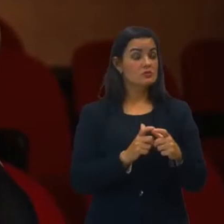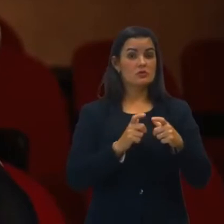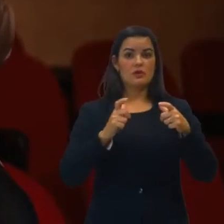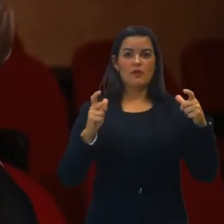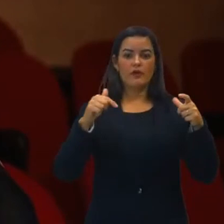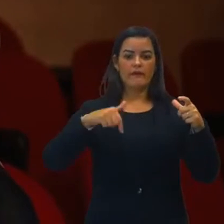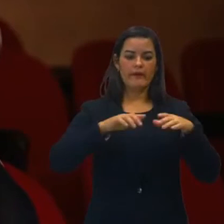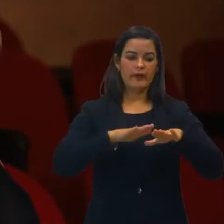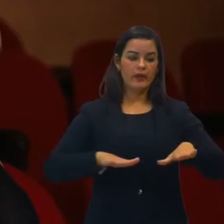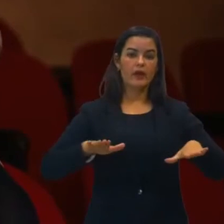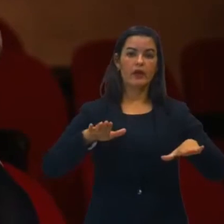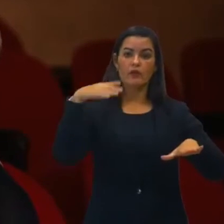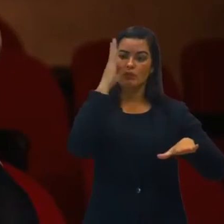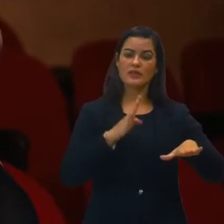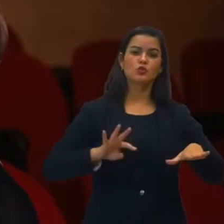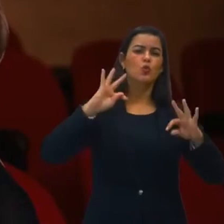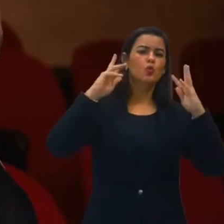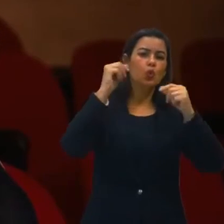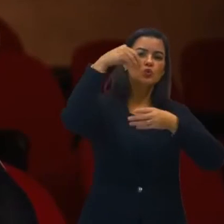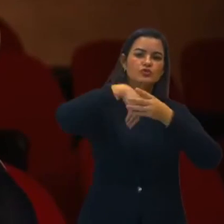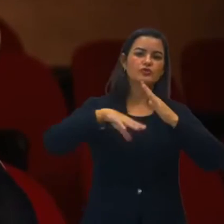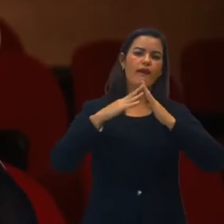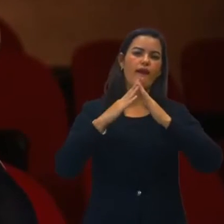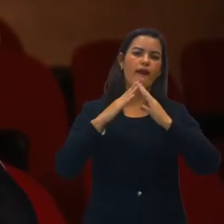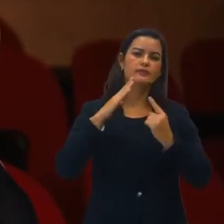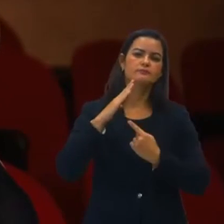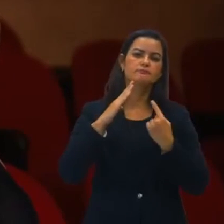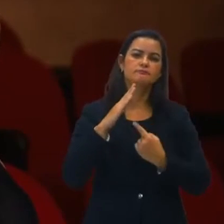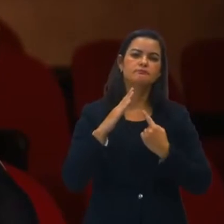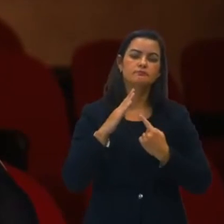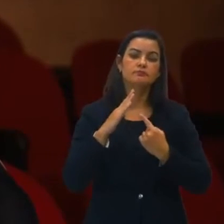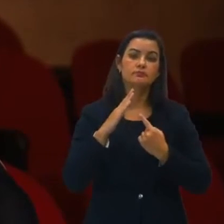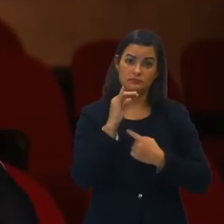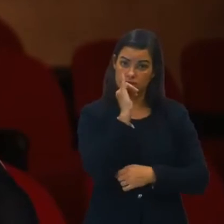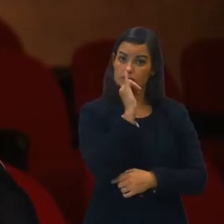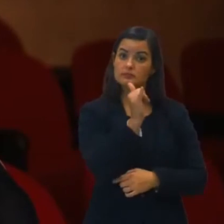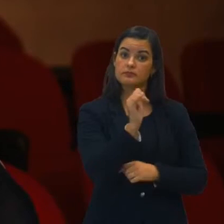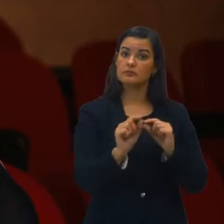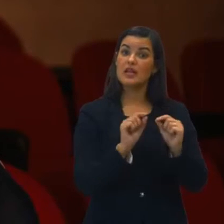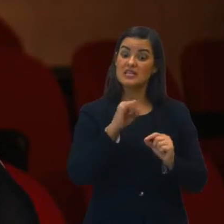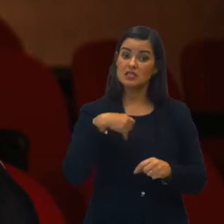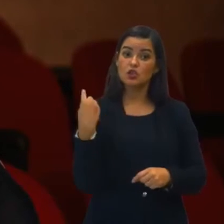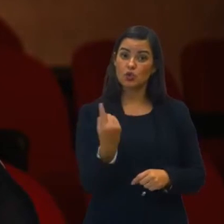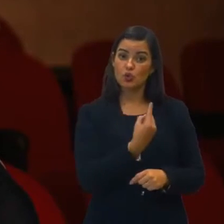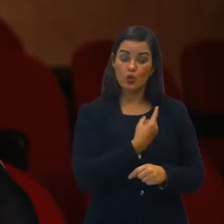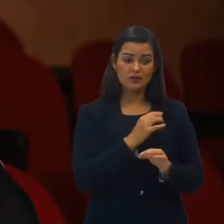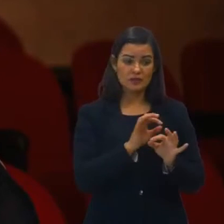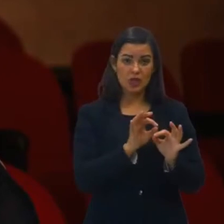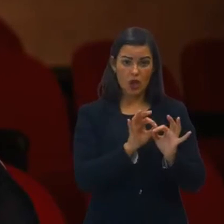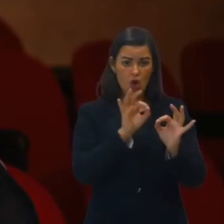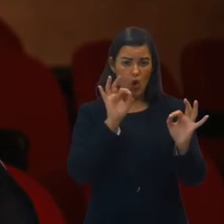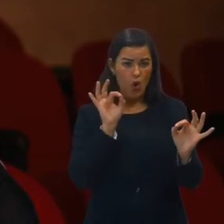brasileiro, em isolamento social. Quero dizer a você que se nós estamos em isolamento social,